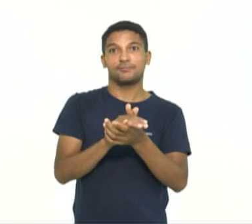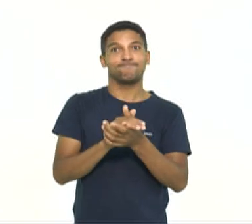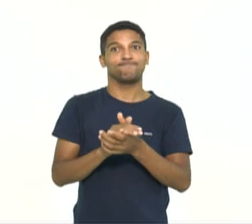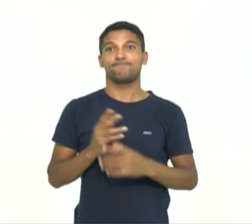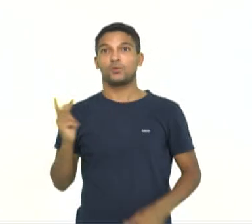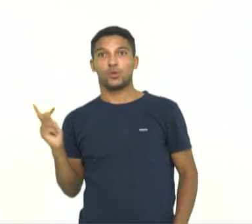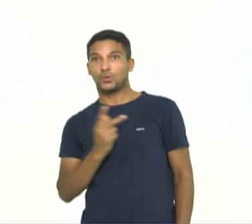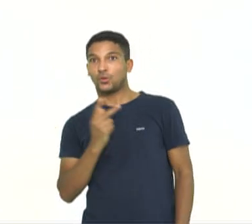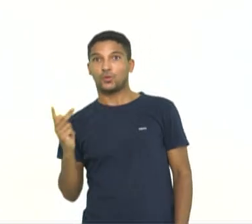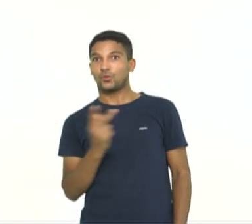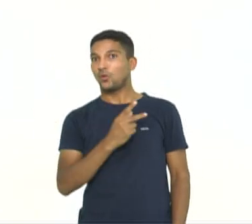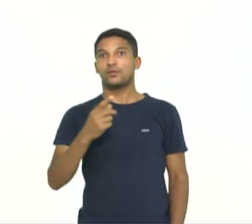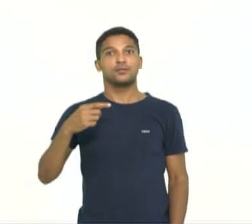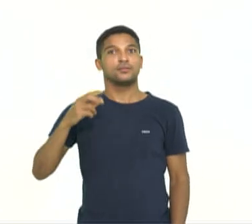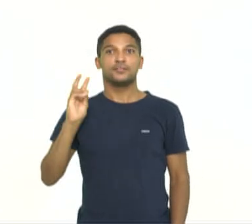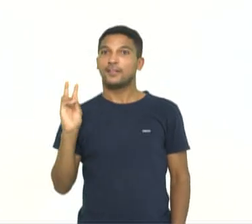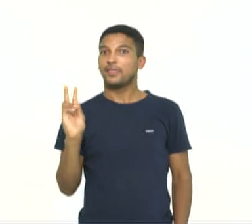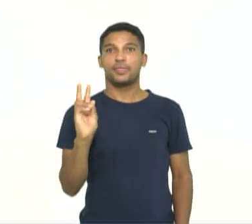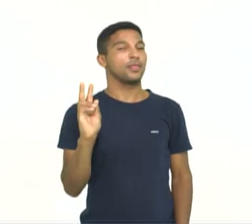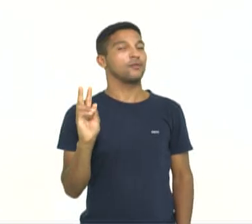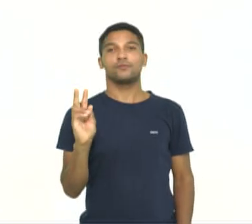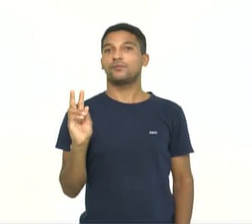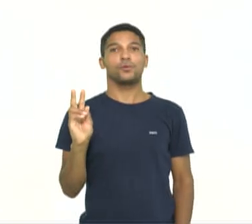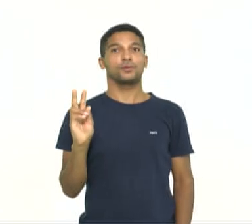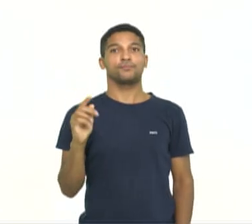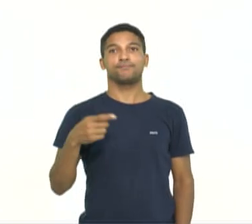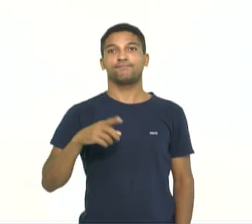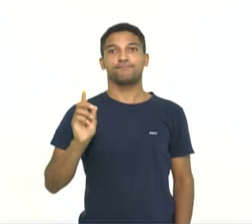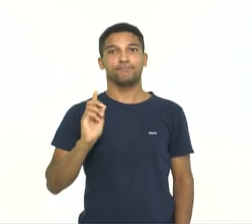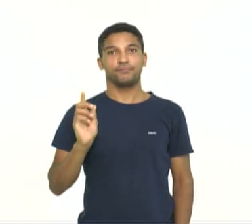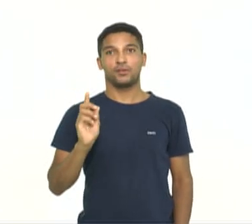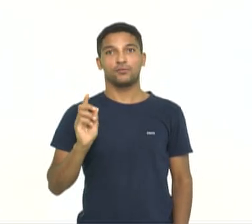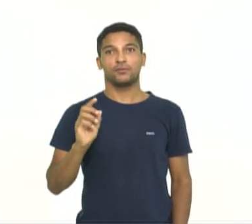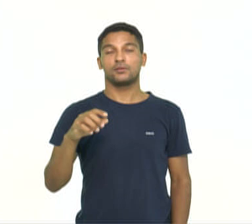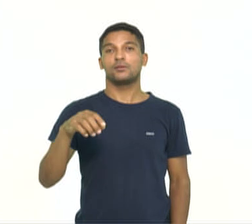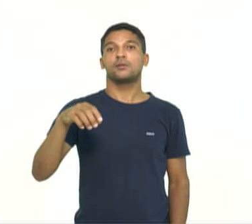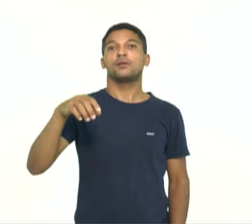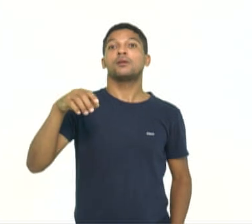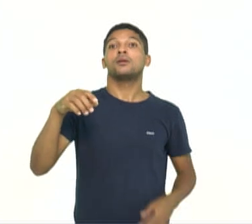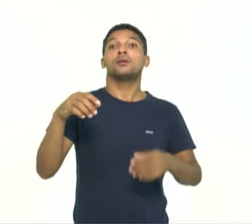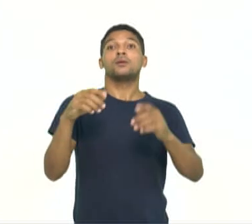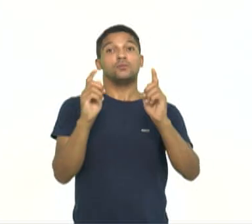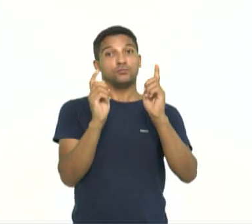no lugar do ponto e vírgula uma conjunção. Poderíamos ter assim, não fomos ao